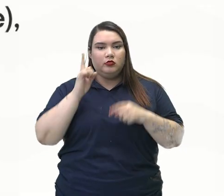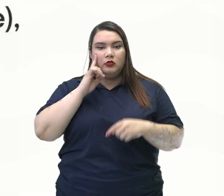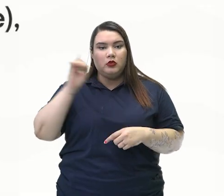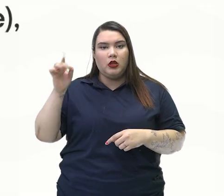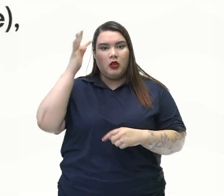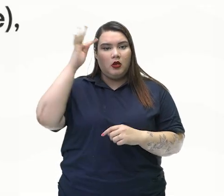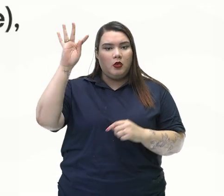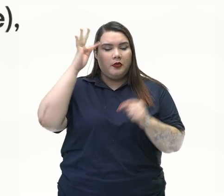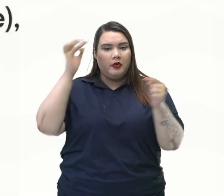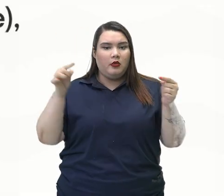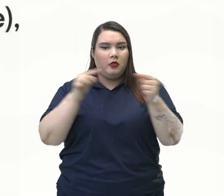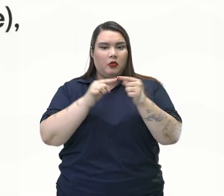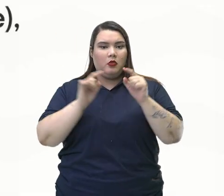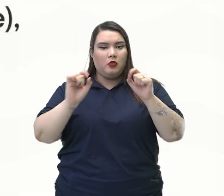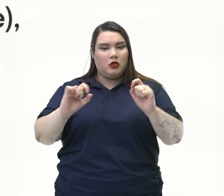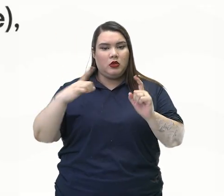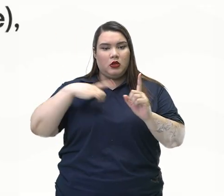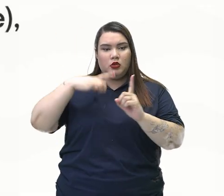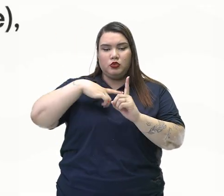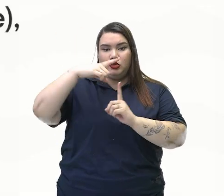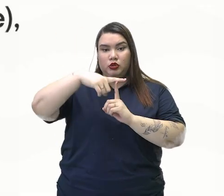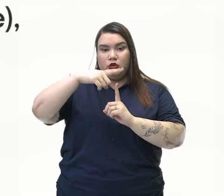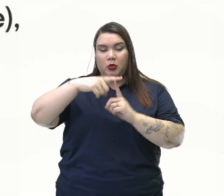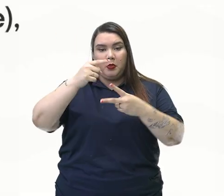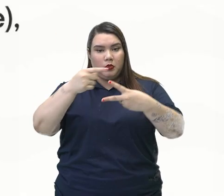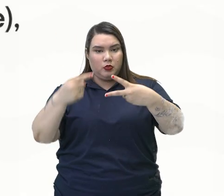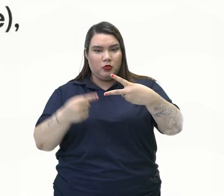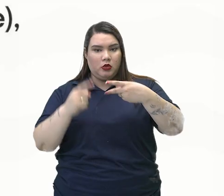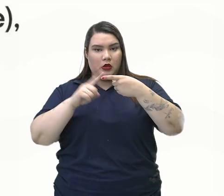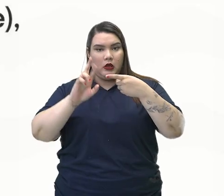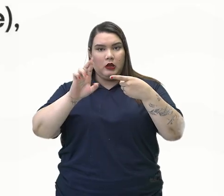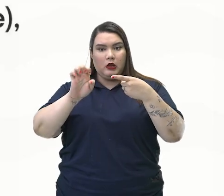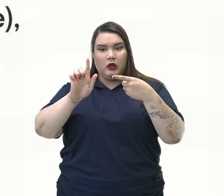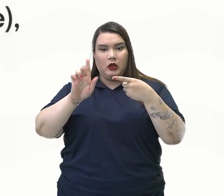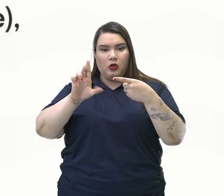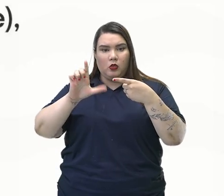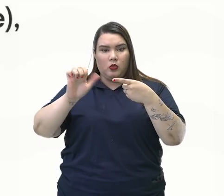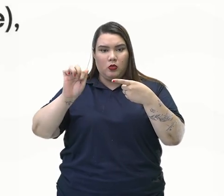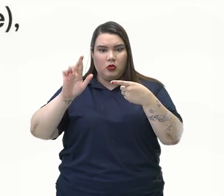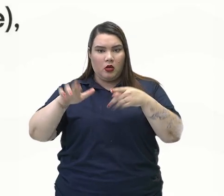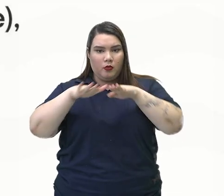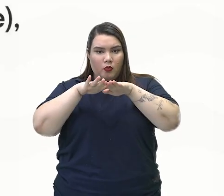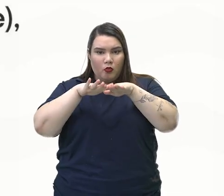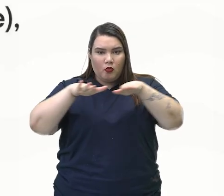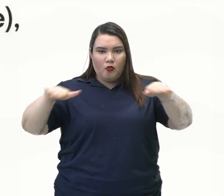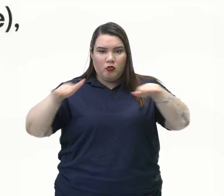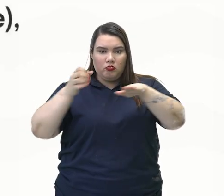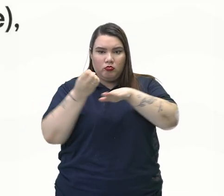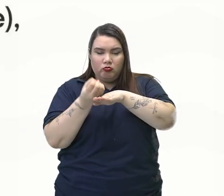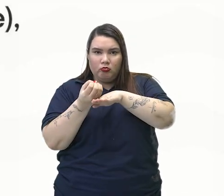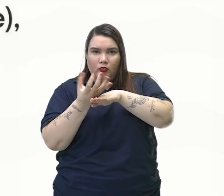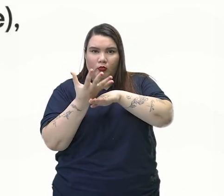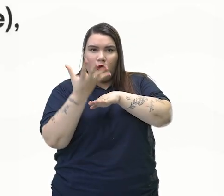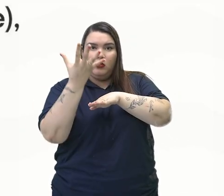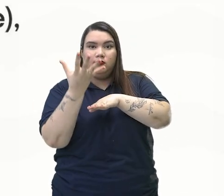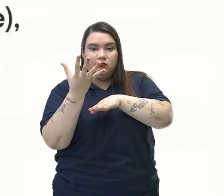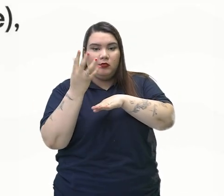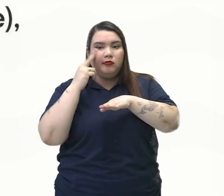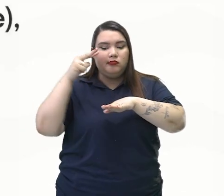com nitidez. Diferente da reflexão difusa, que ocorre quando a superfície ela